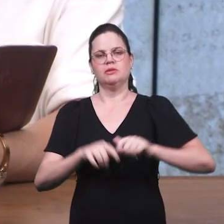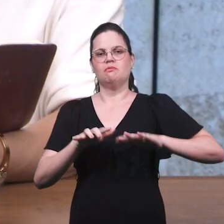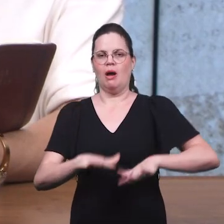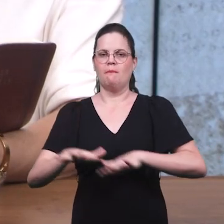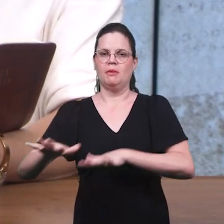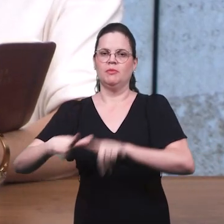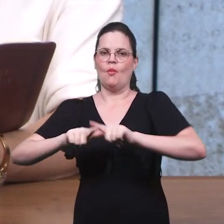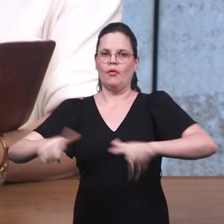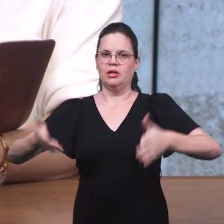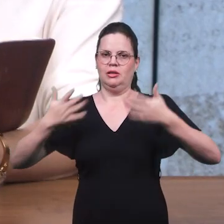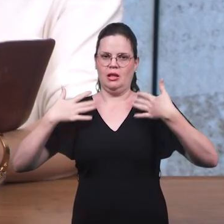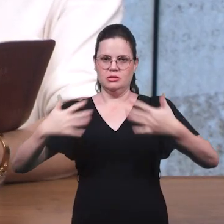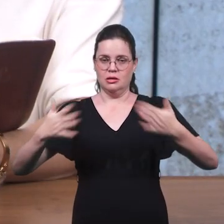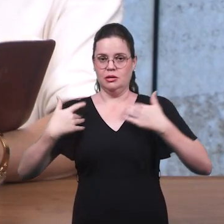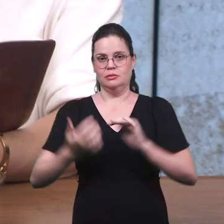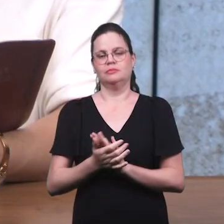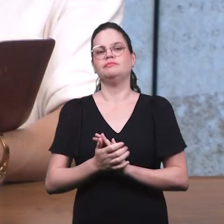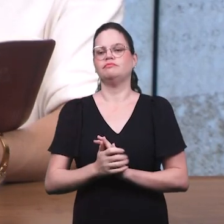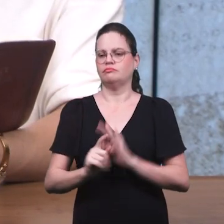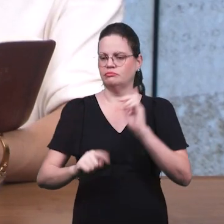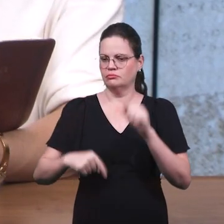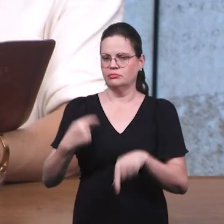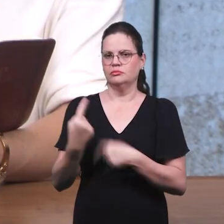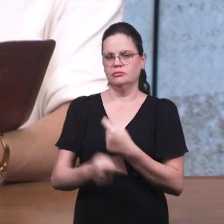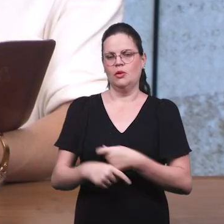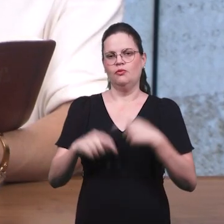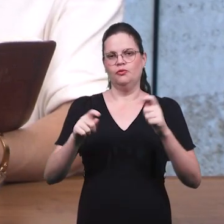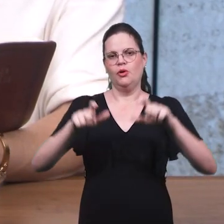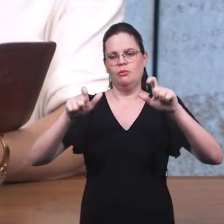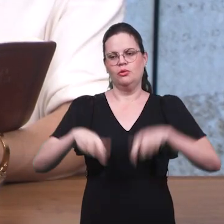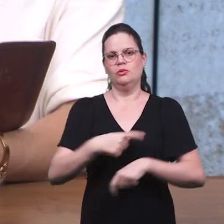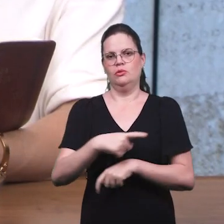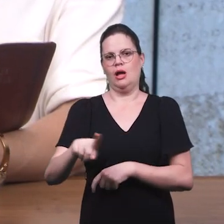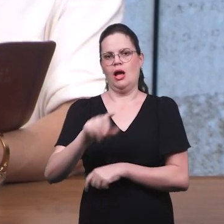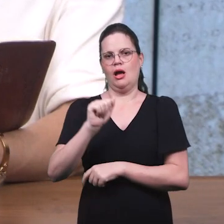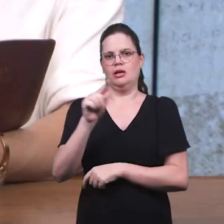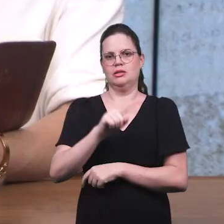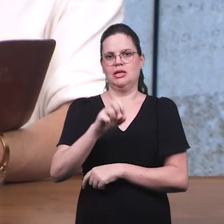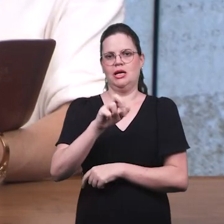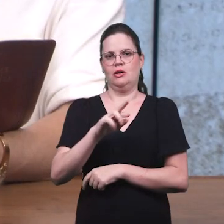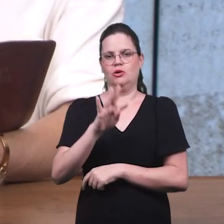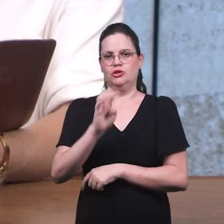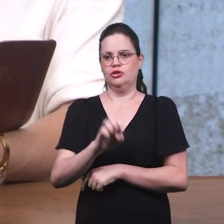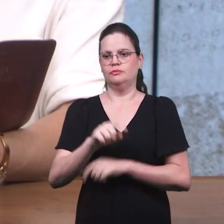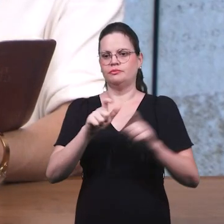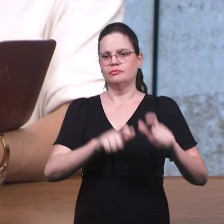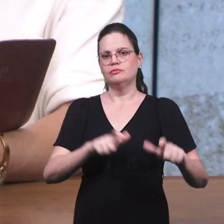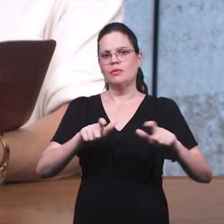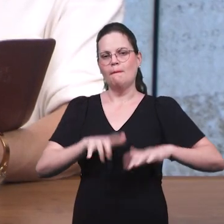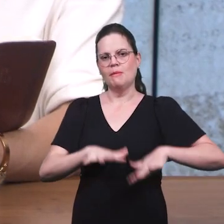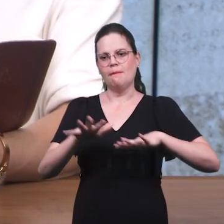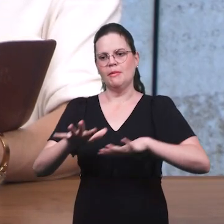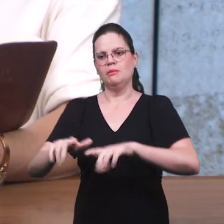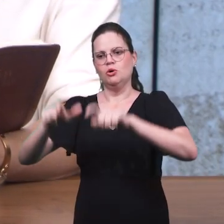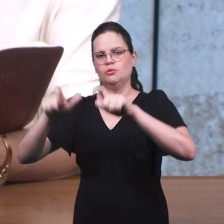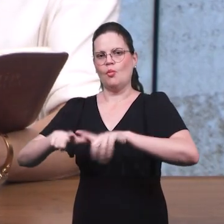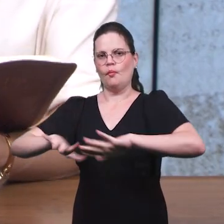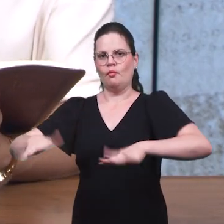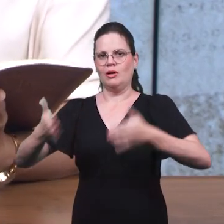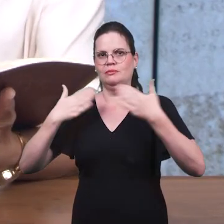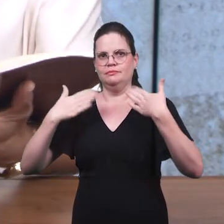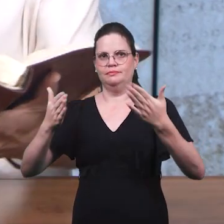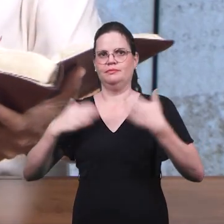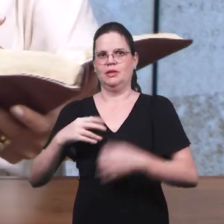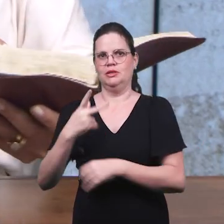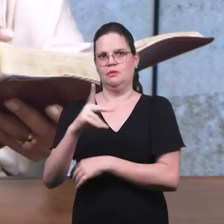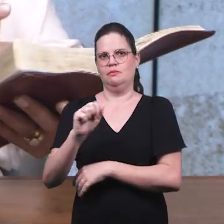Porém, depois o povo partiu de Azerote, e assentaram o arraial no deserto de